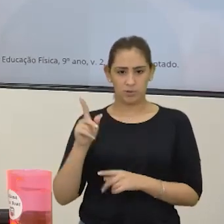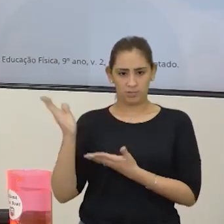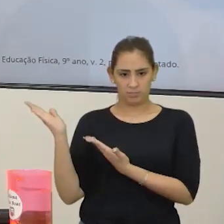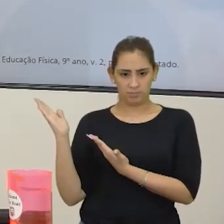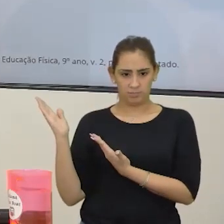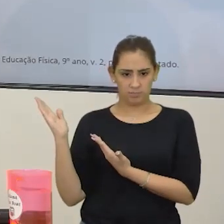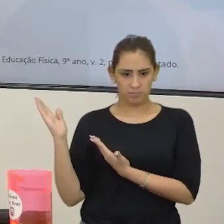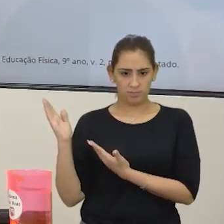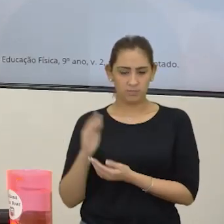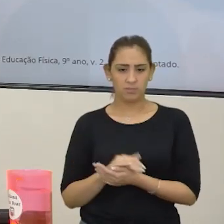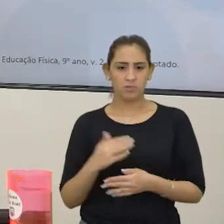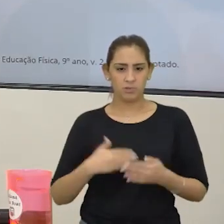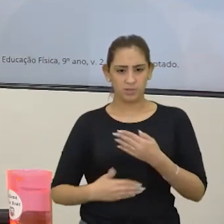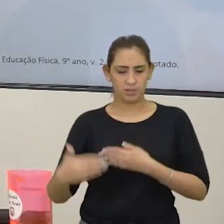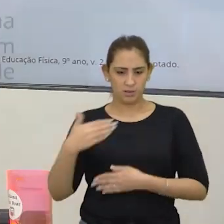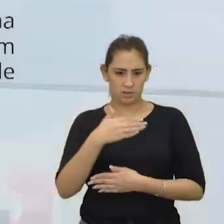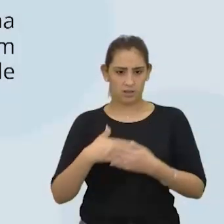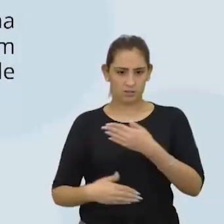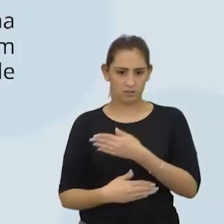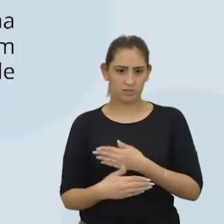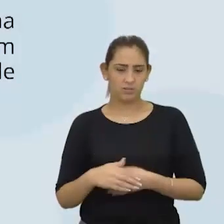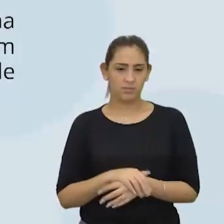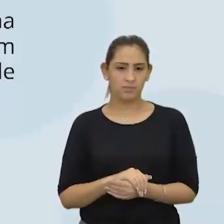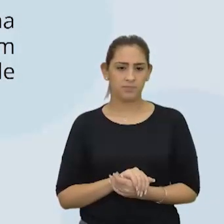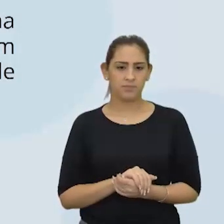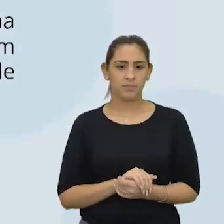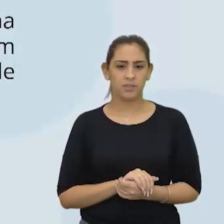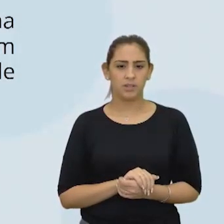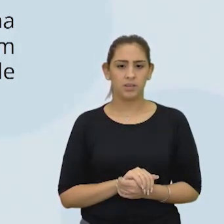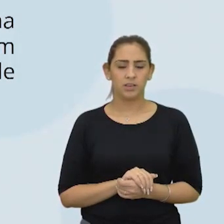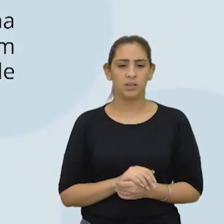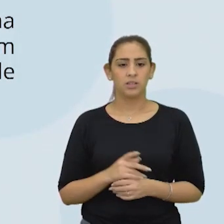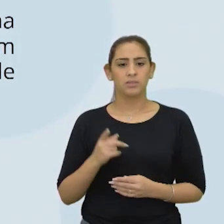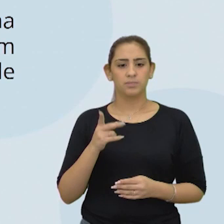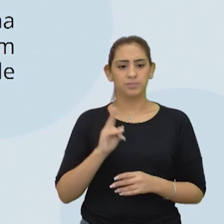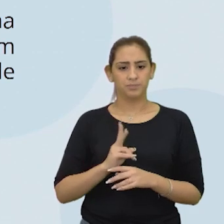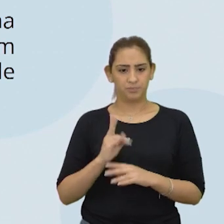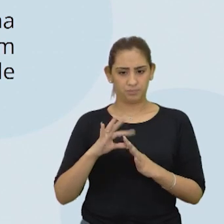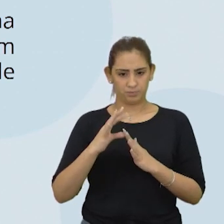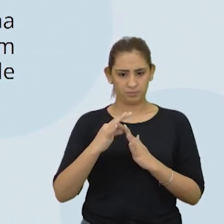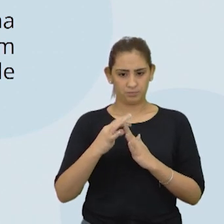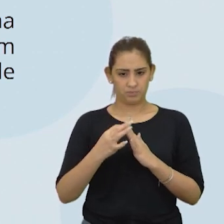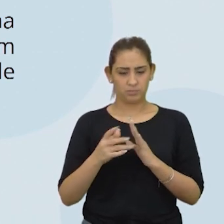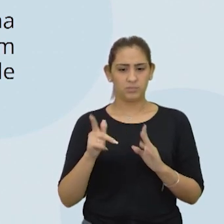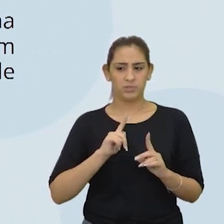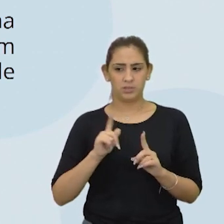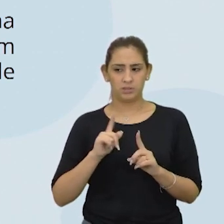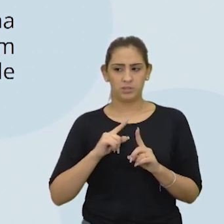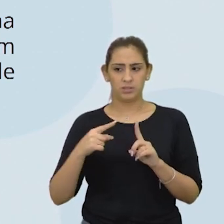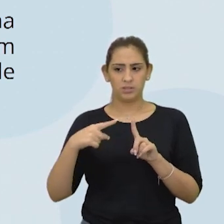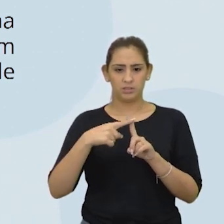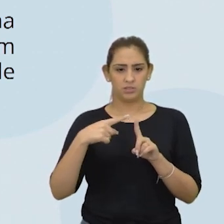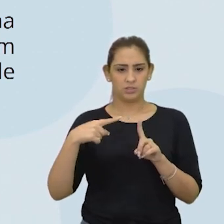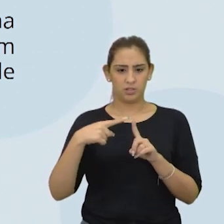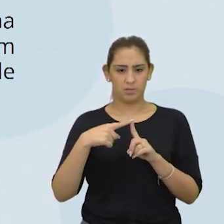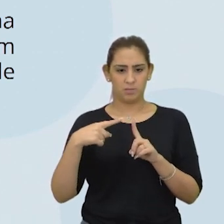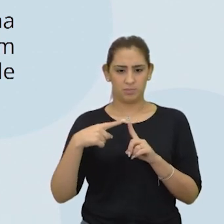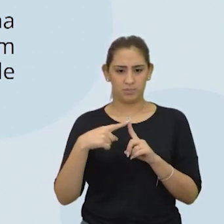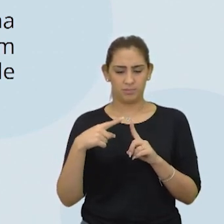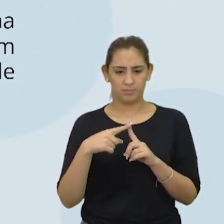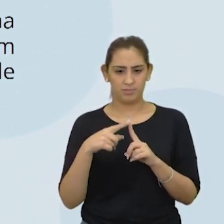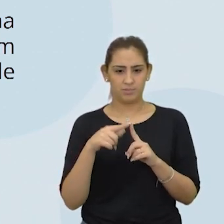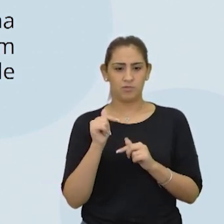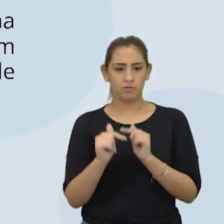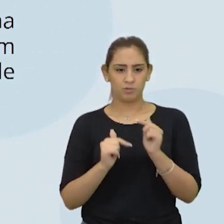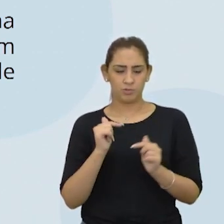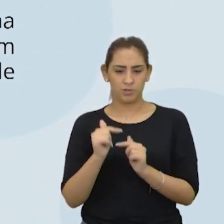Para cada uma dessas modalidades, então, existe uma classificação funcional, que